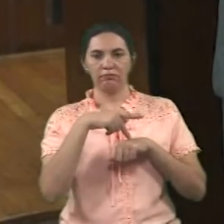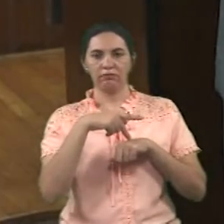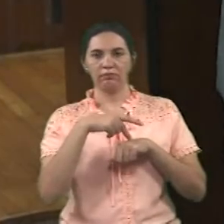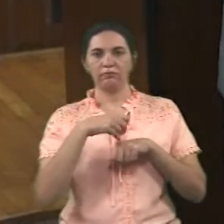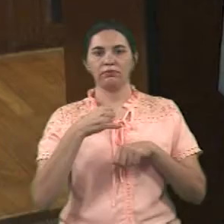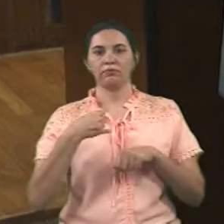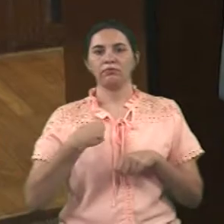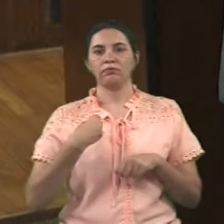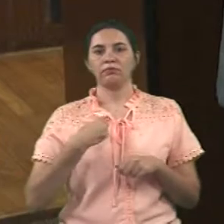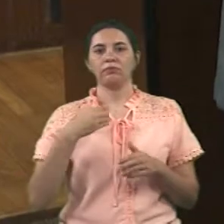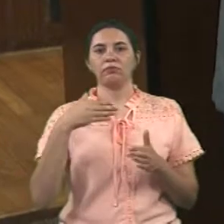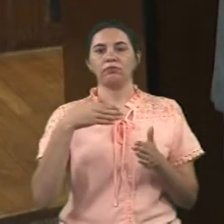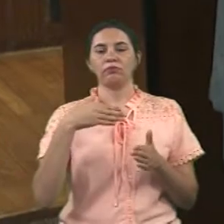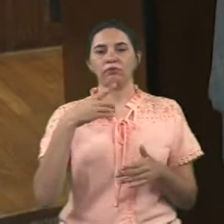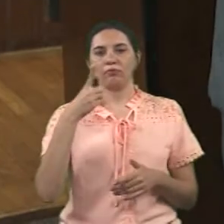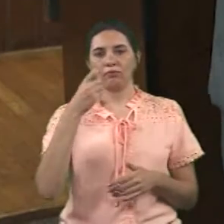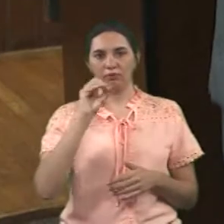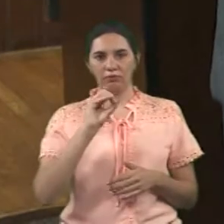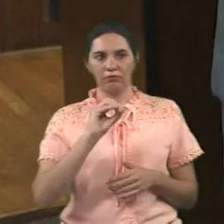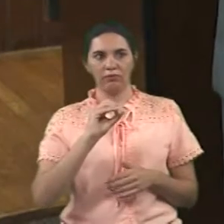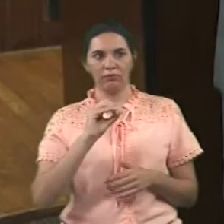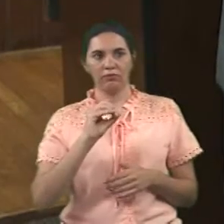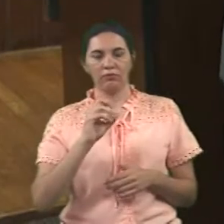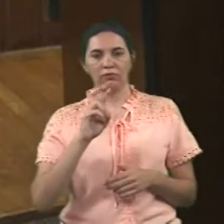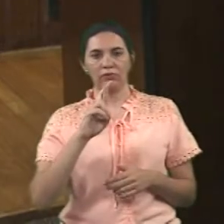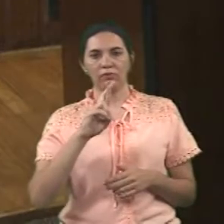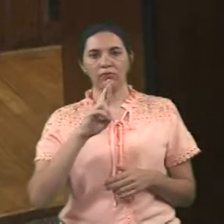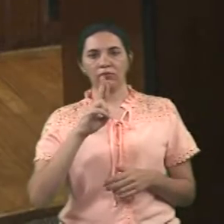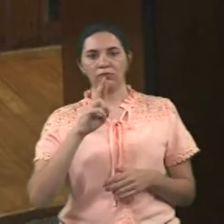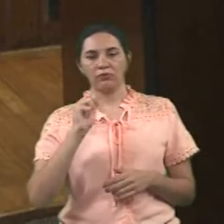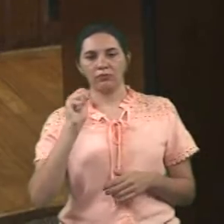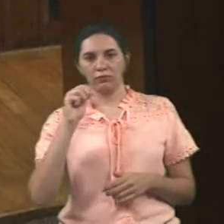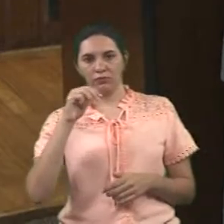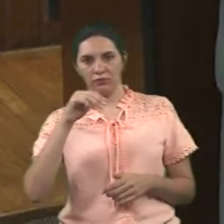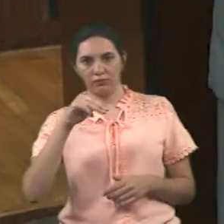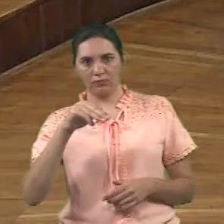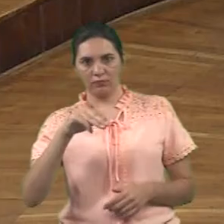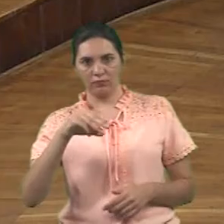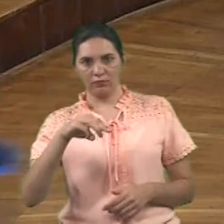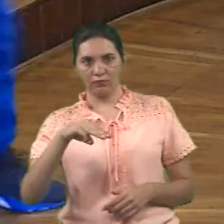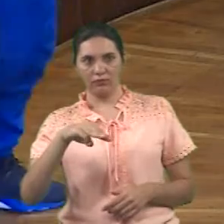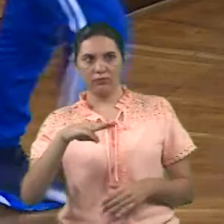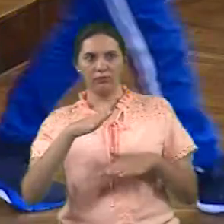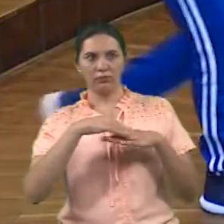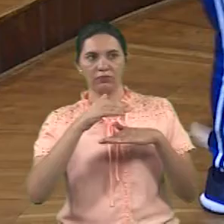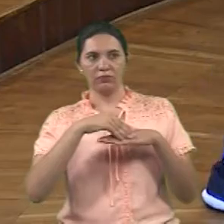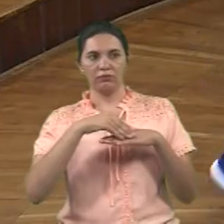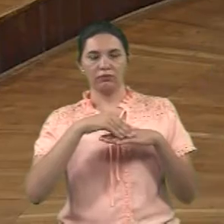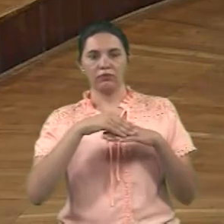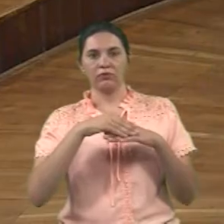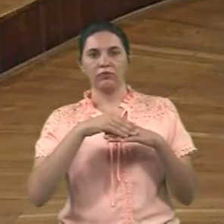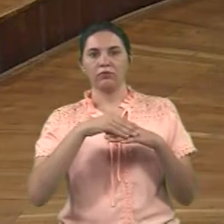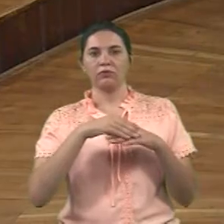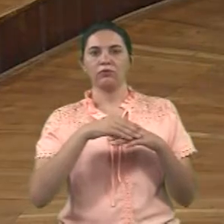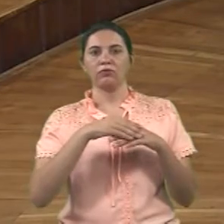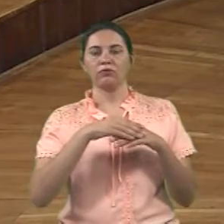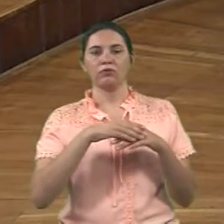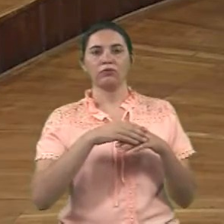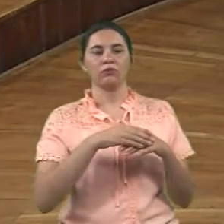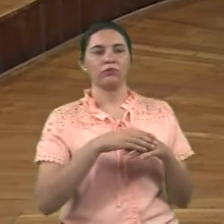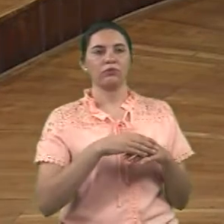até dez anos Ruan Carlos Muniz ar Medeiros Filho convocado para a Seleção Brasileira